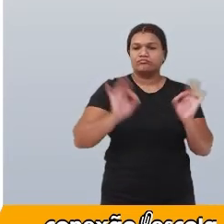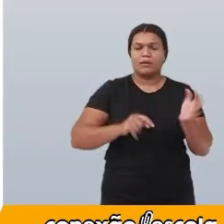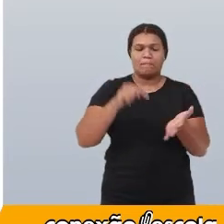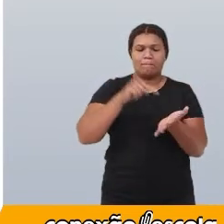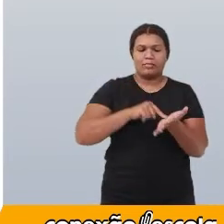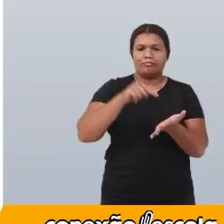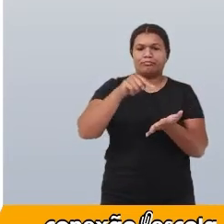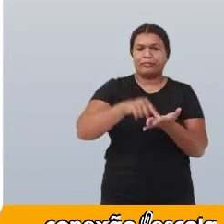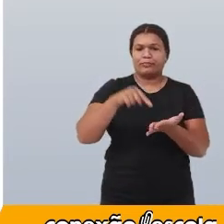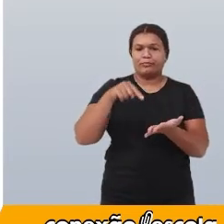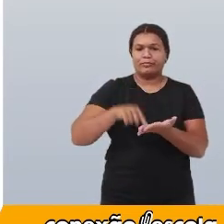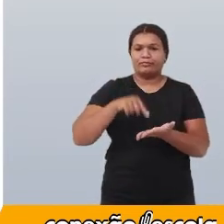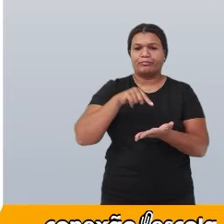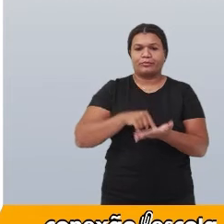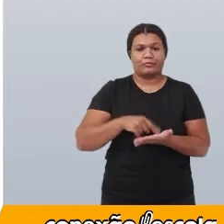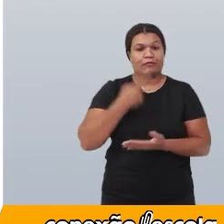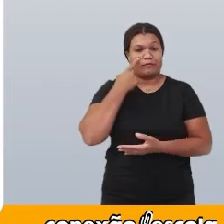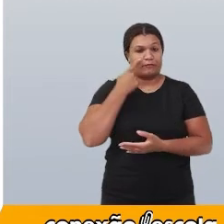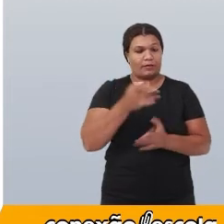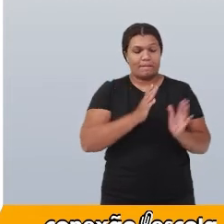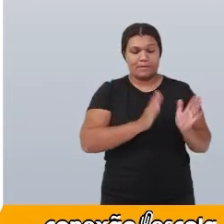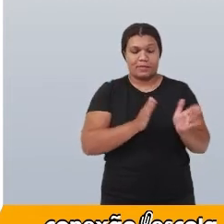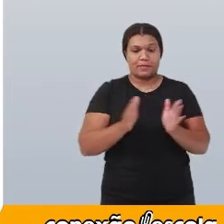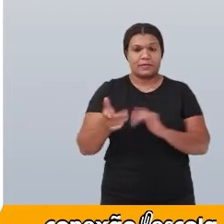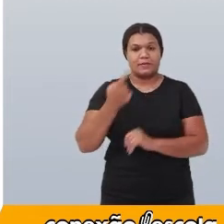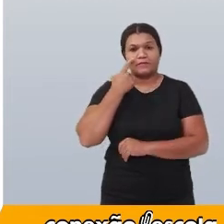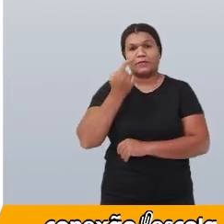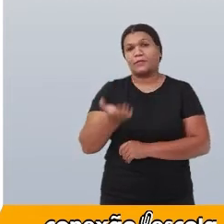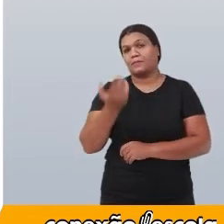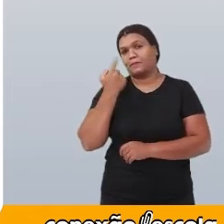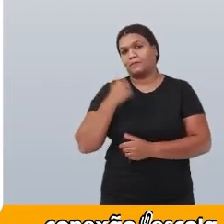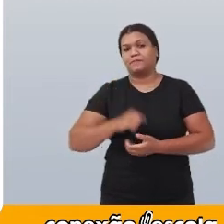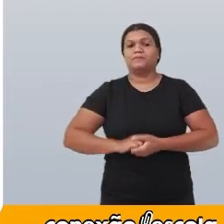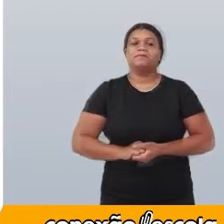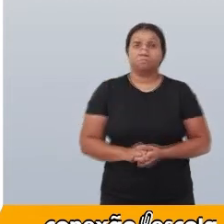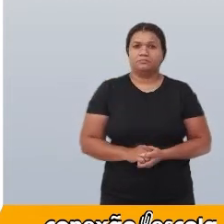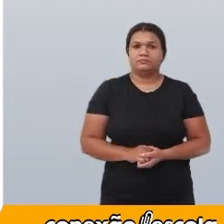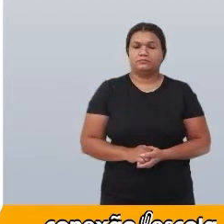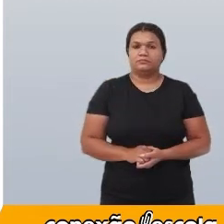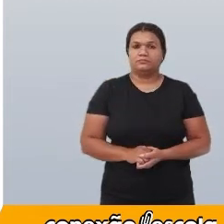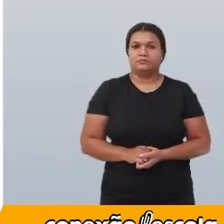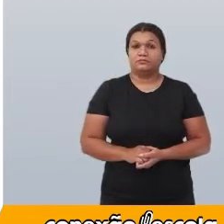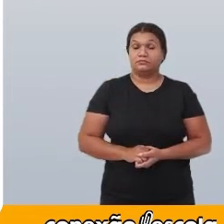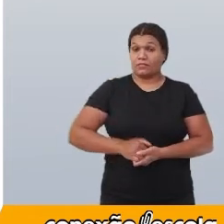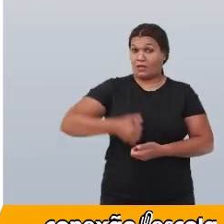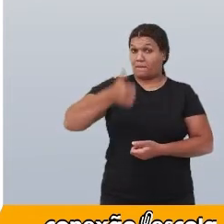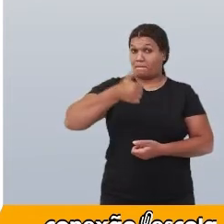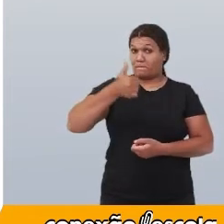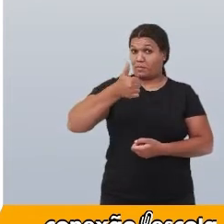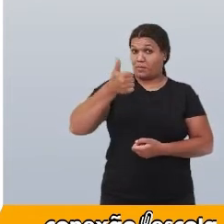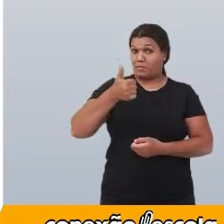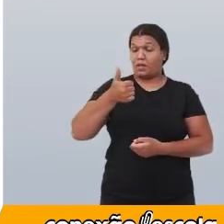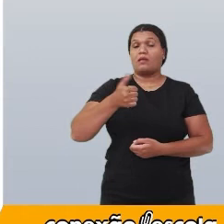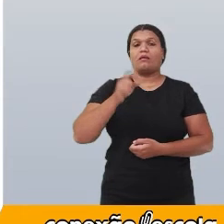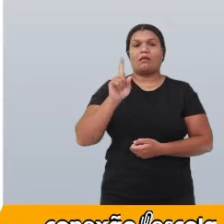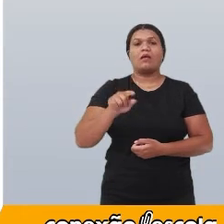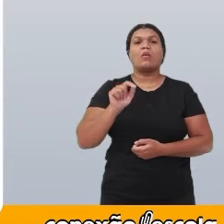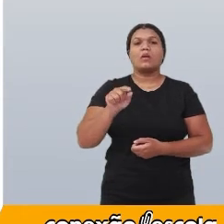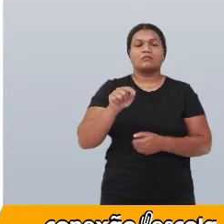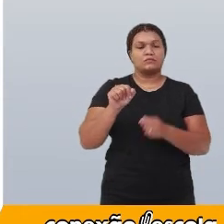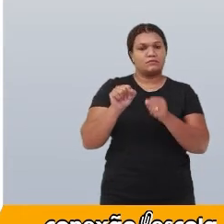as teclas na seguinte sequência. Vamos lá? O primeiro comando